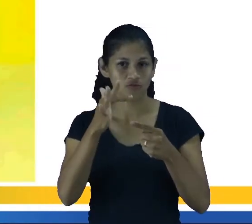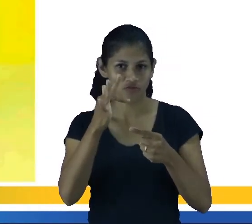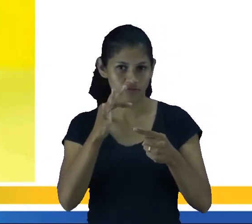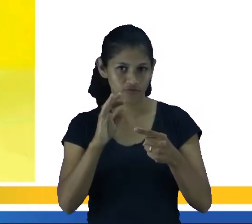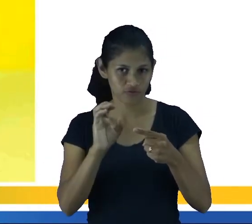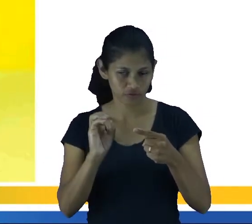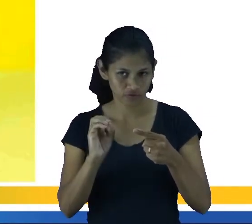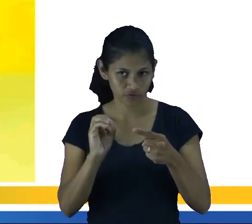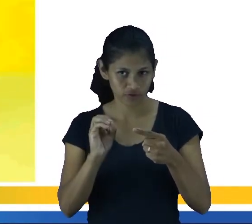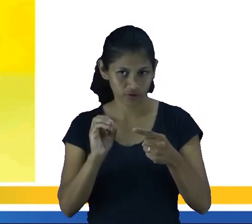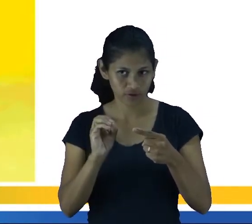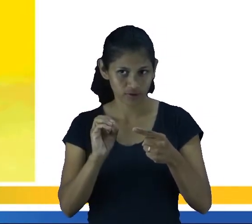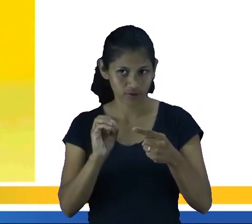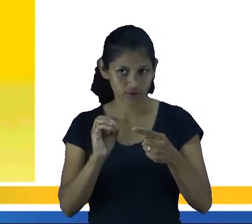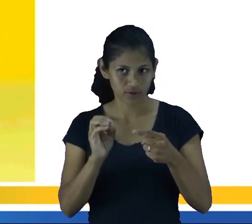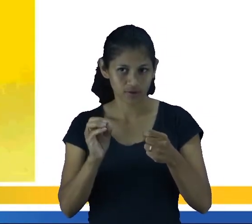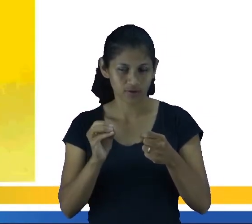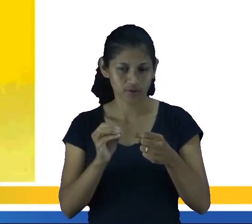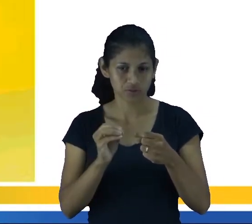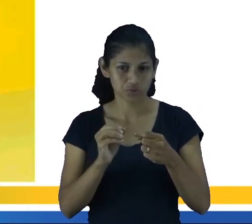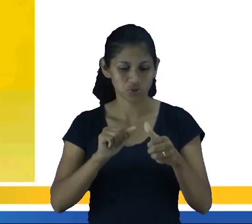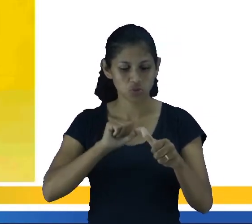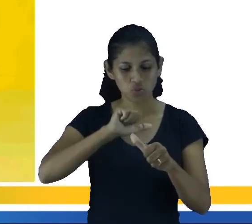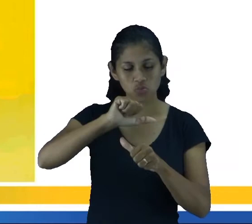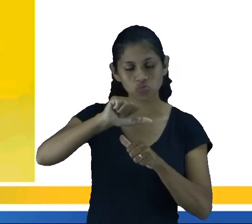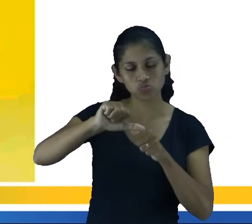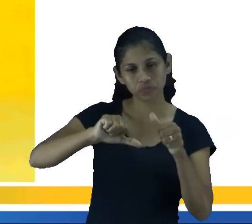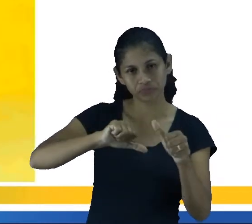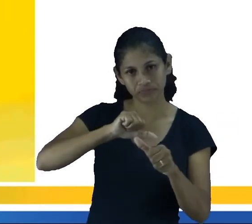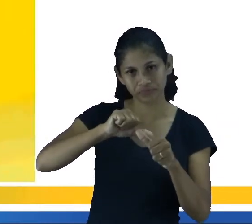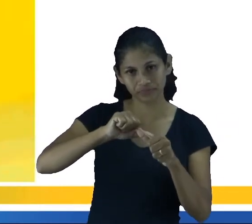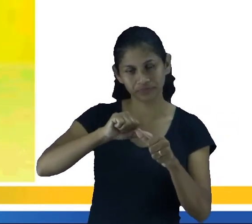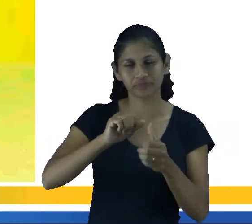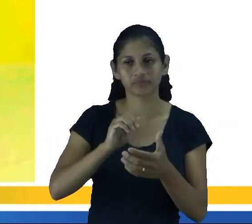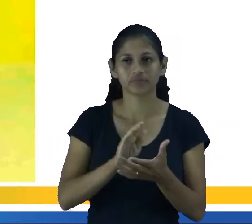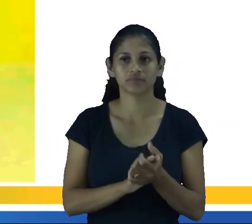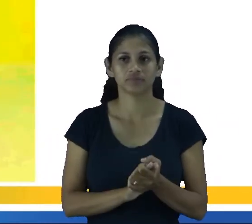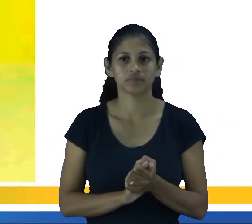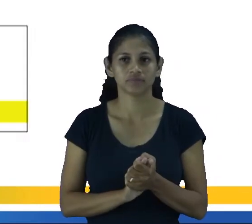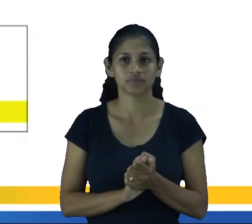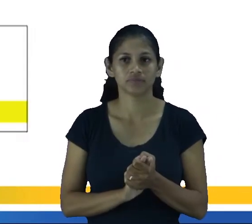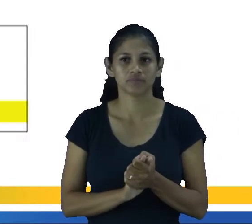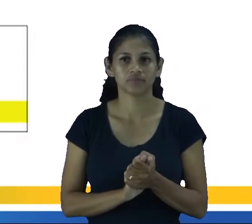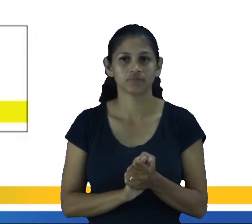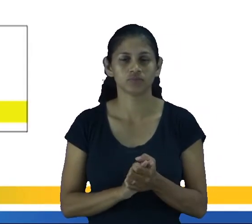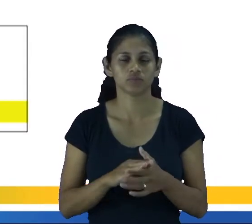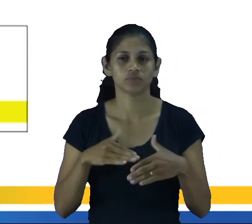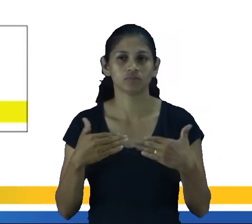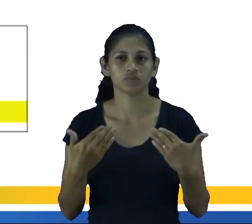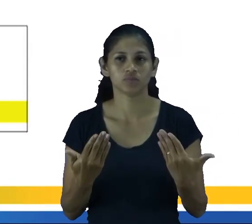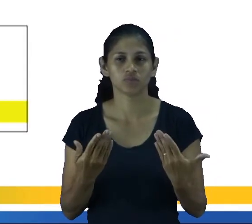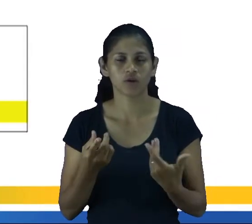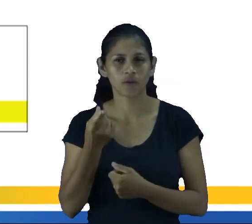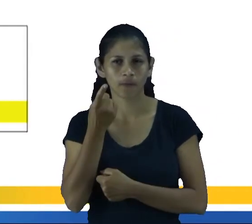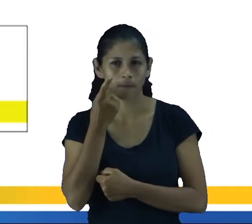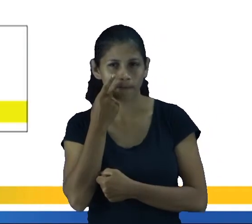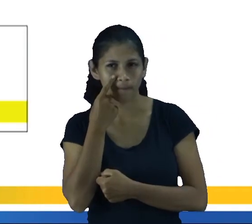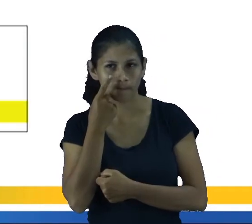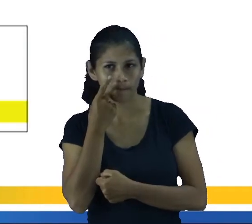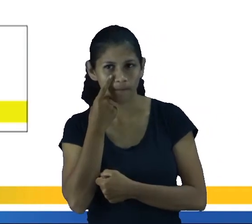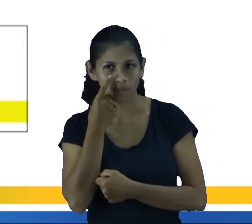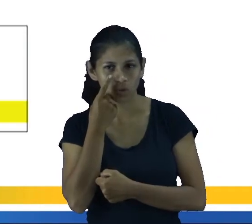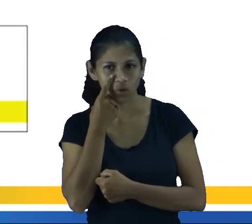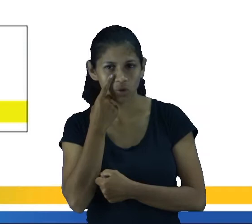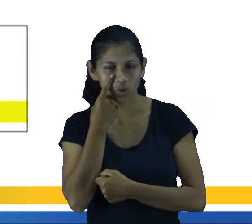é uma reação de simples troca ou deslocamento. Então para ver se essa reação